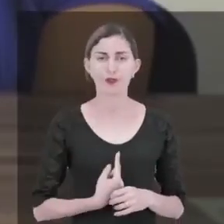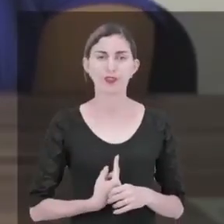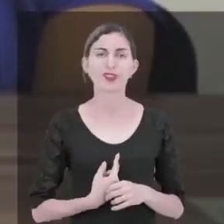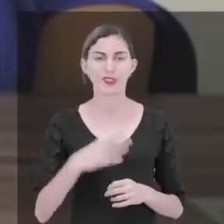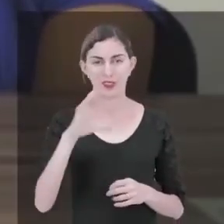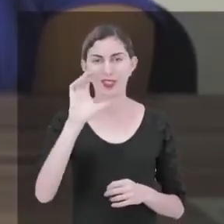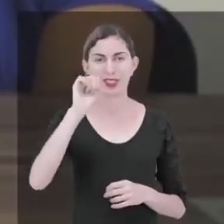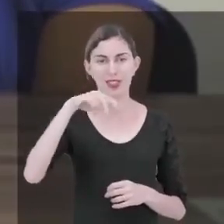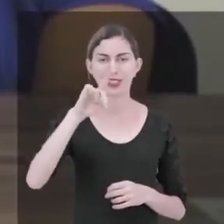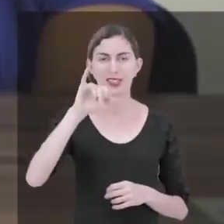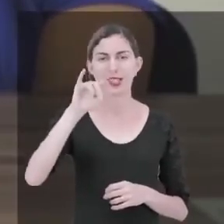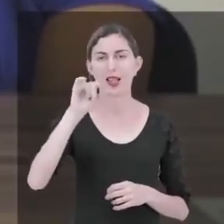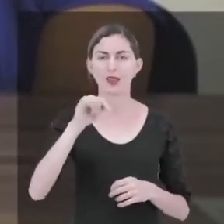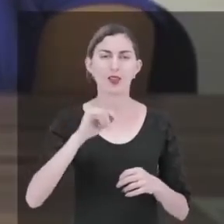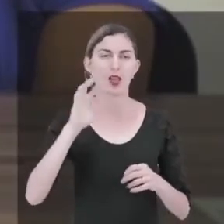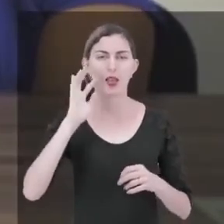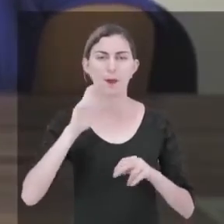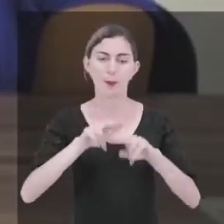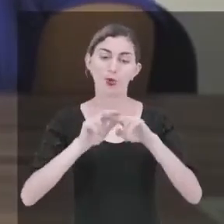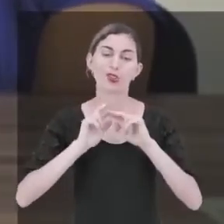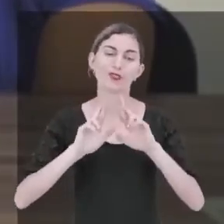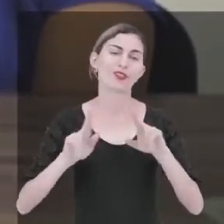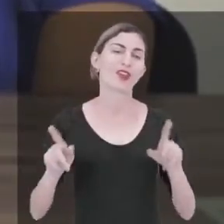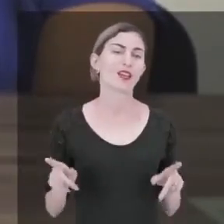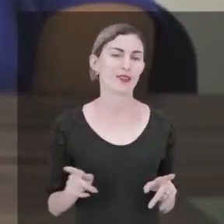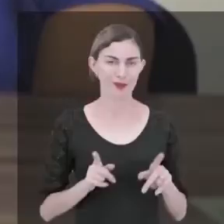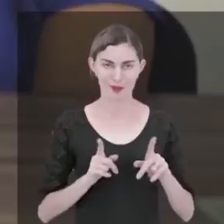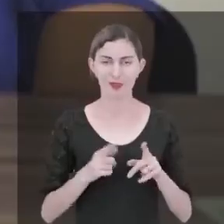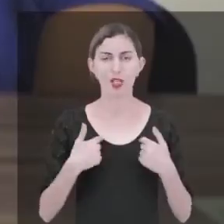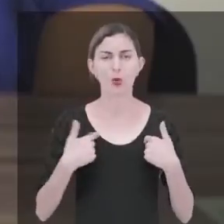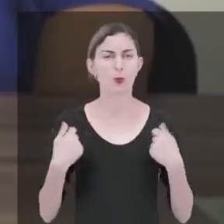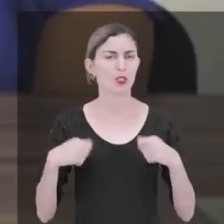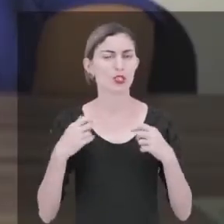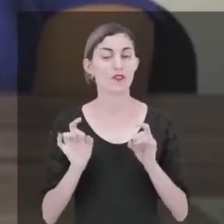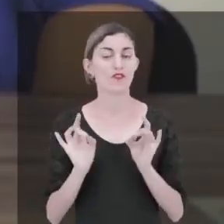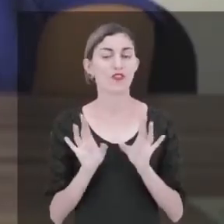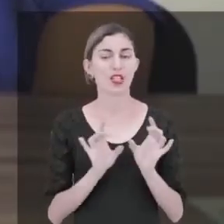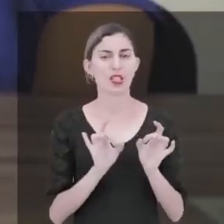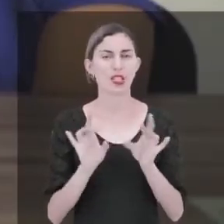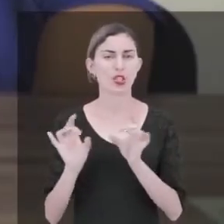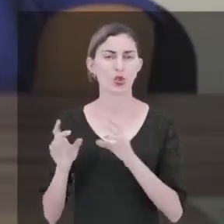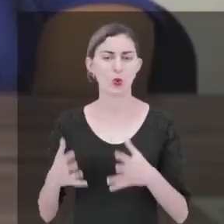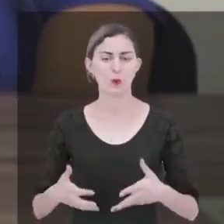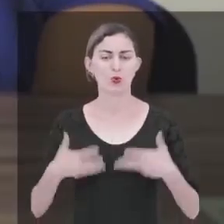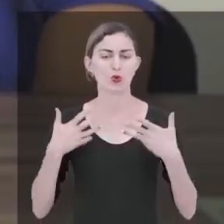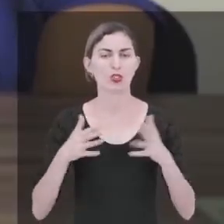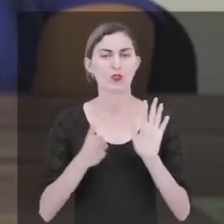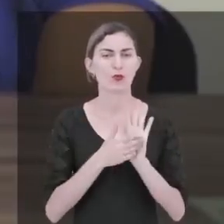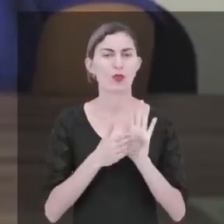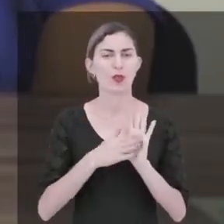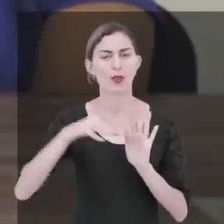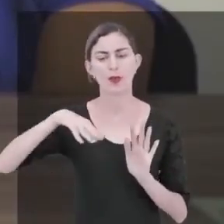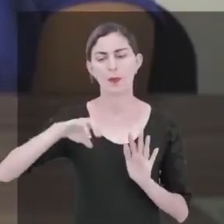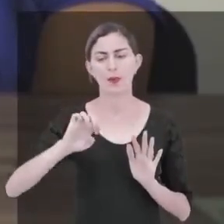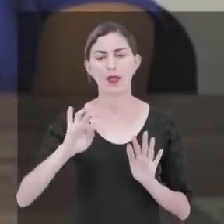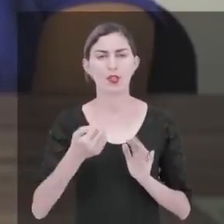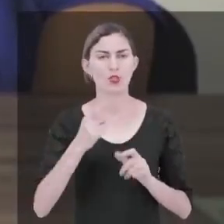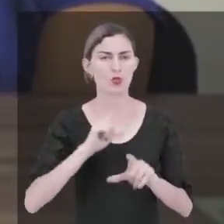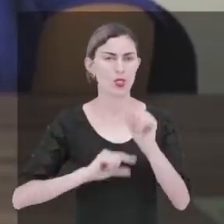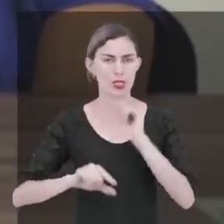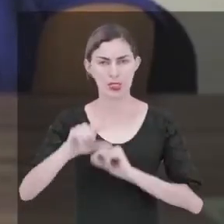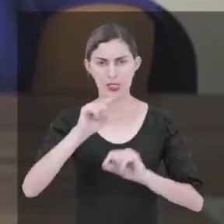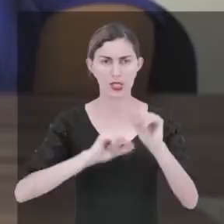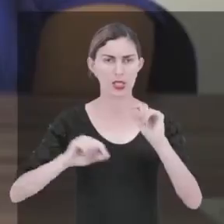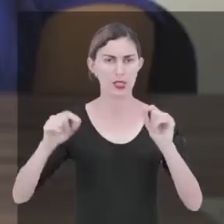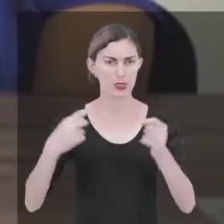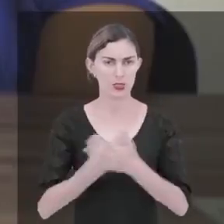do candidato se motiva por razões diferentes. Eu preciso ter um vendedor que se motive por metas. Uma